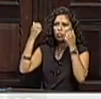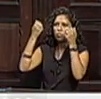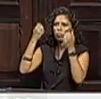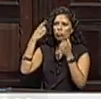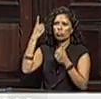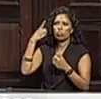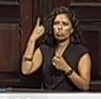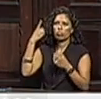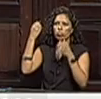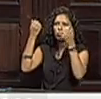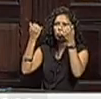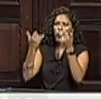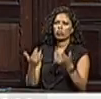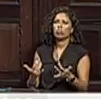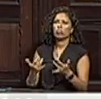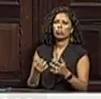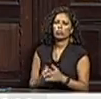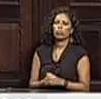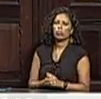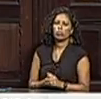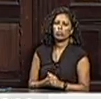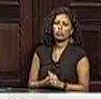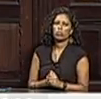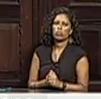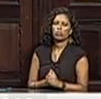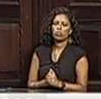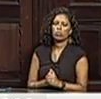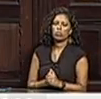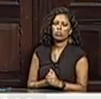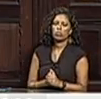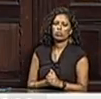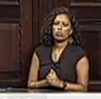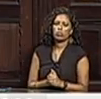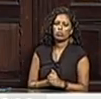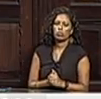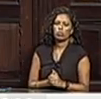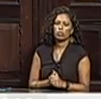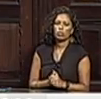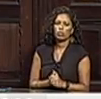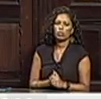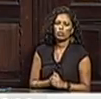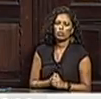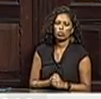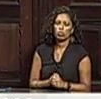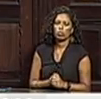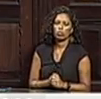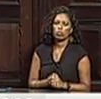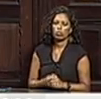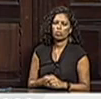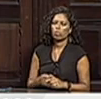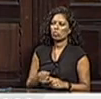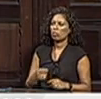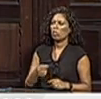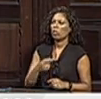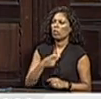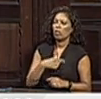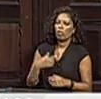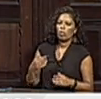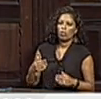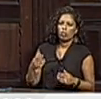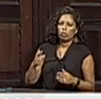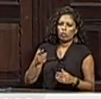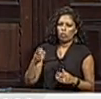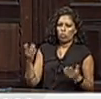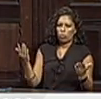como relator do substitutivo. O número que o governo enviou a essa casa foi 2,52.